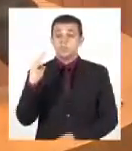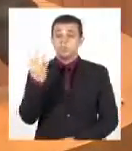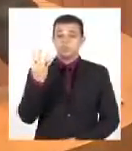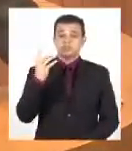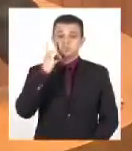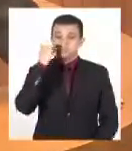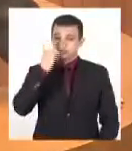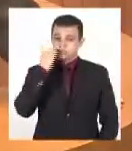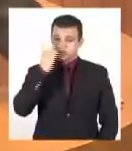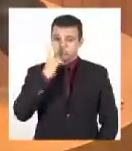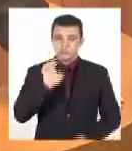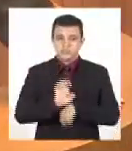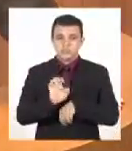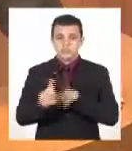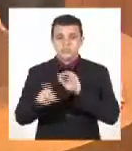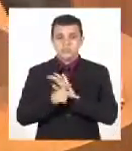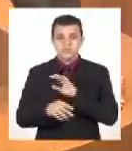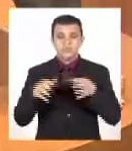estaduais do PCdoB,